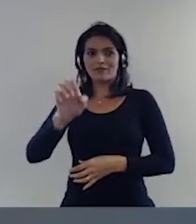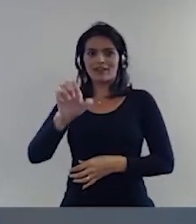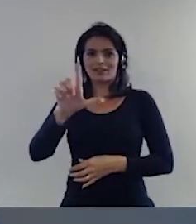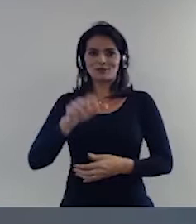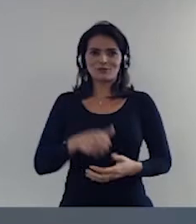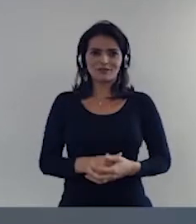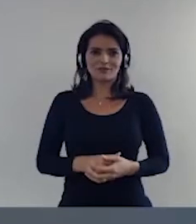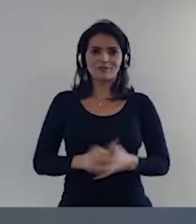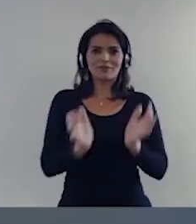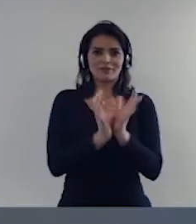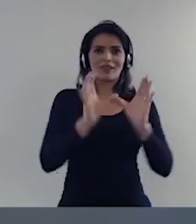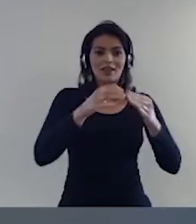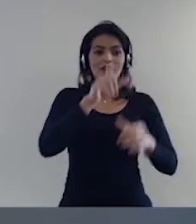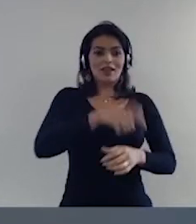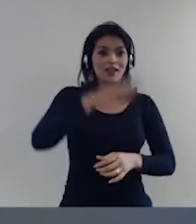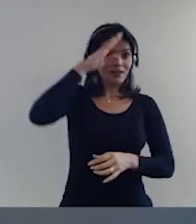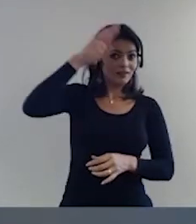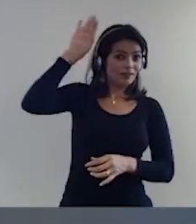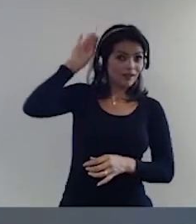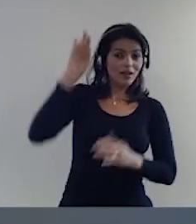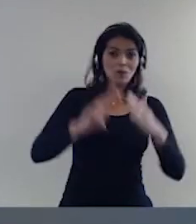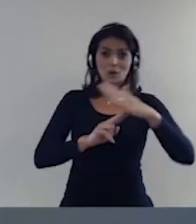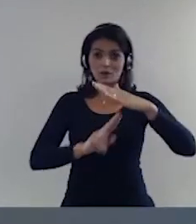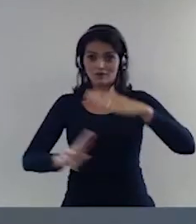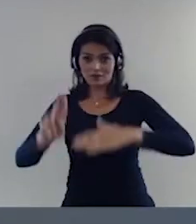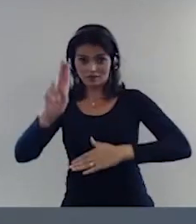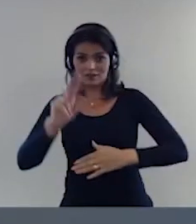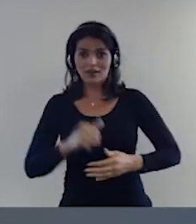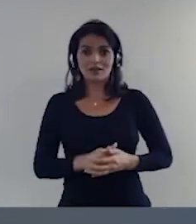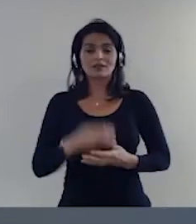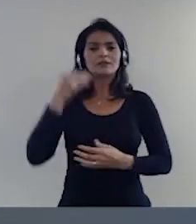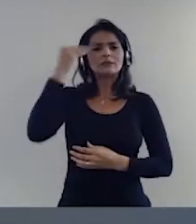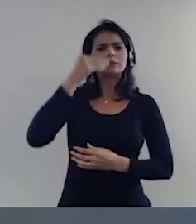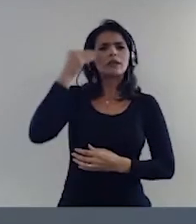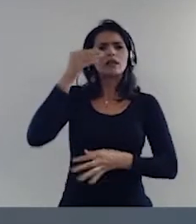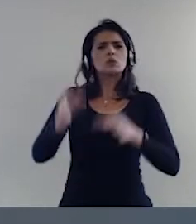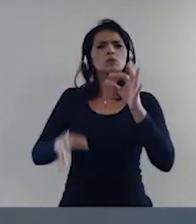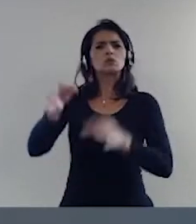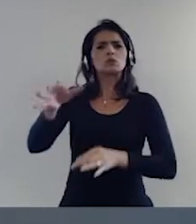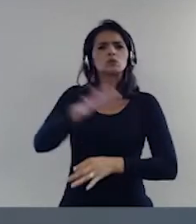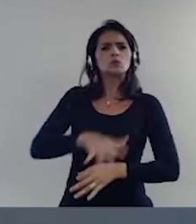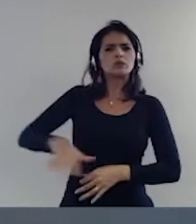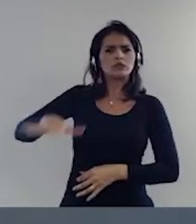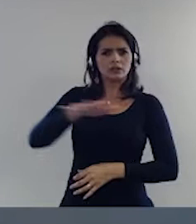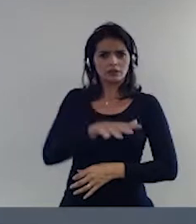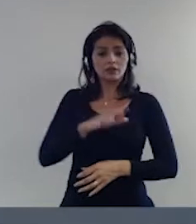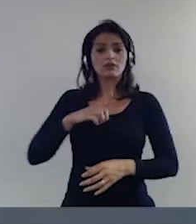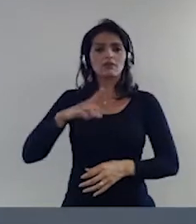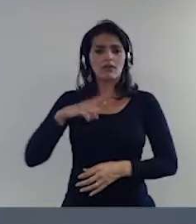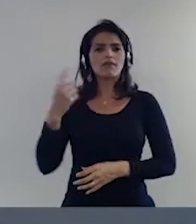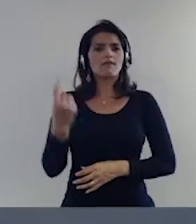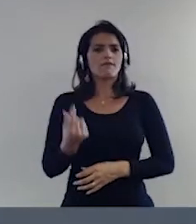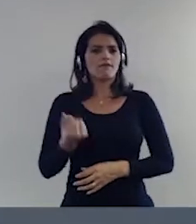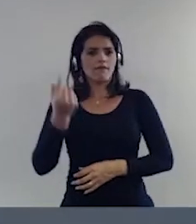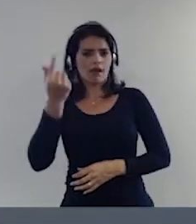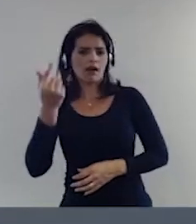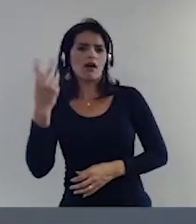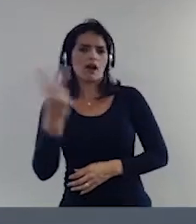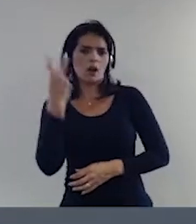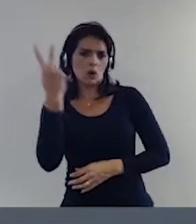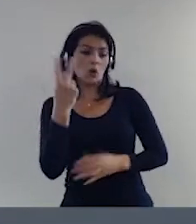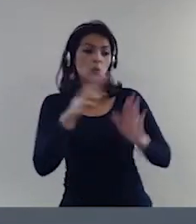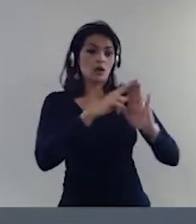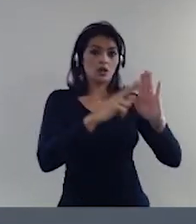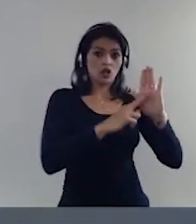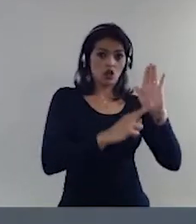homenageá-lo, professor catedrático da minha universidade, a experiência jurídica como fato, como valor e como norma, nessas